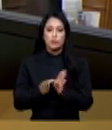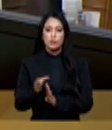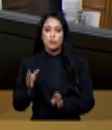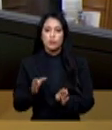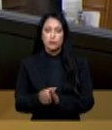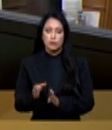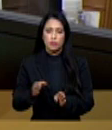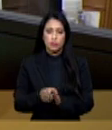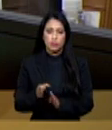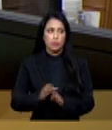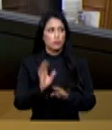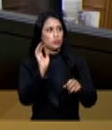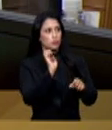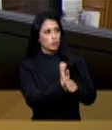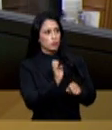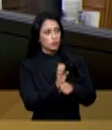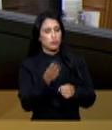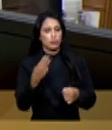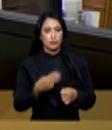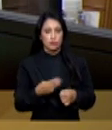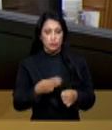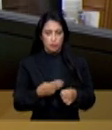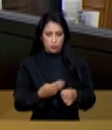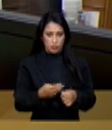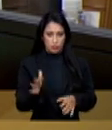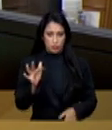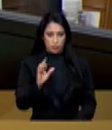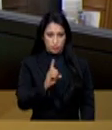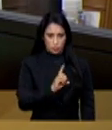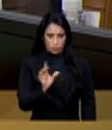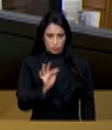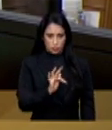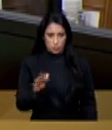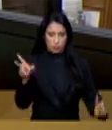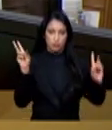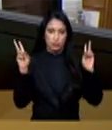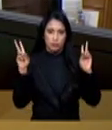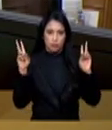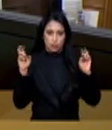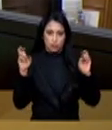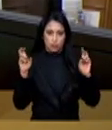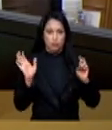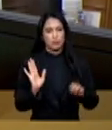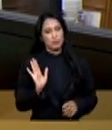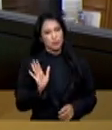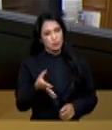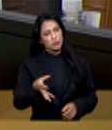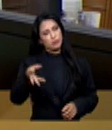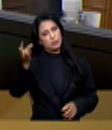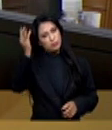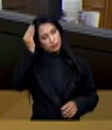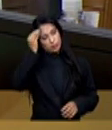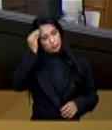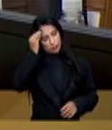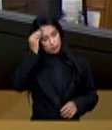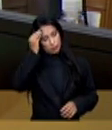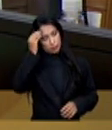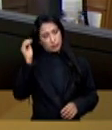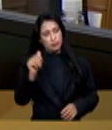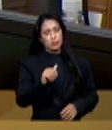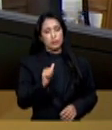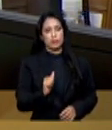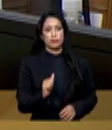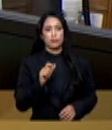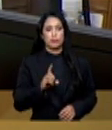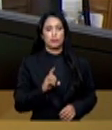orientar estados municípios e Distrito Federal na temática Jazz entendeu aqui na